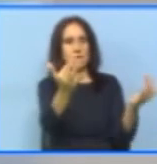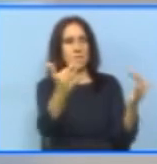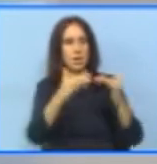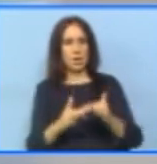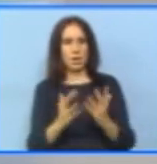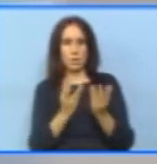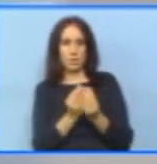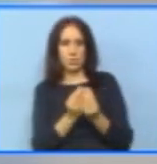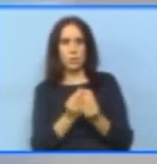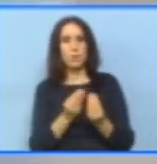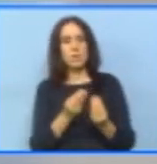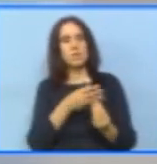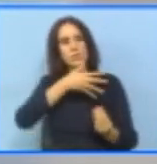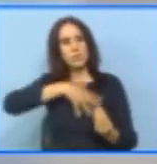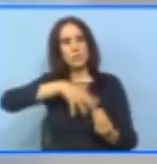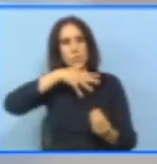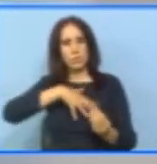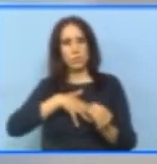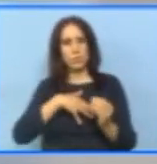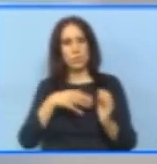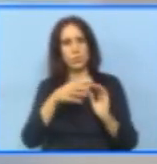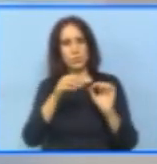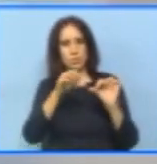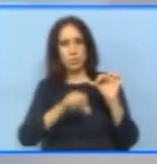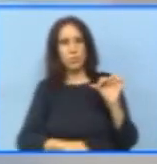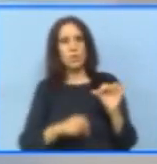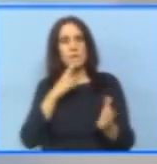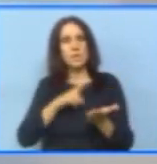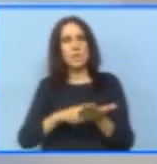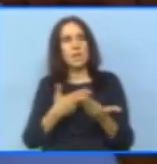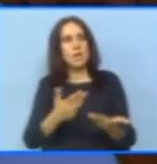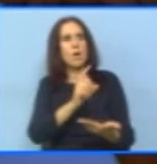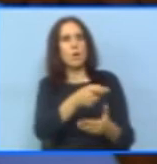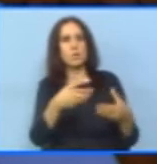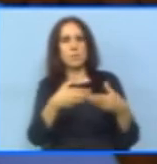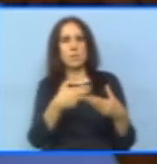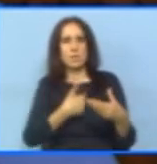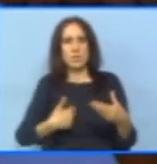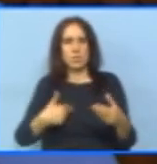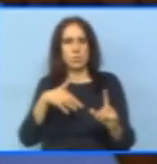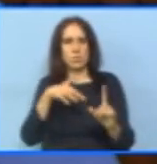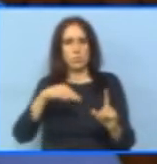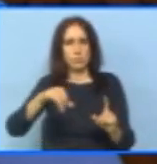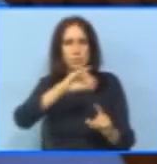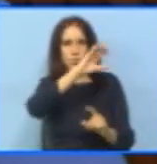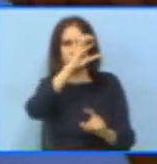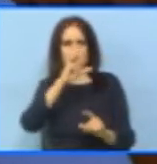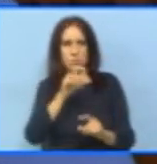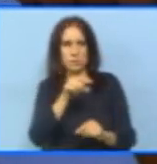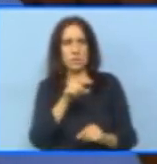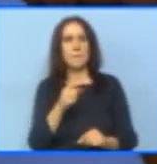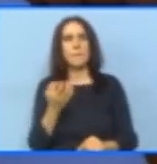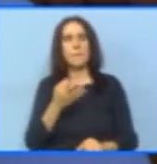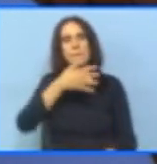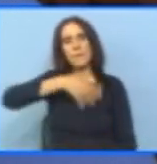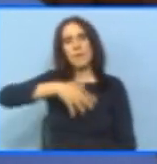connosco e que vão dar um testemunho de como é a realidade hoje da comunidade cristã nestes países em concreto. E vão